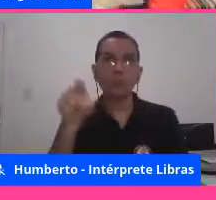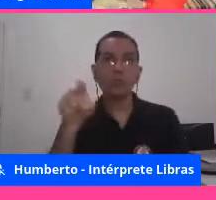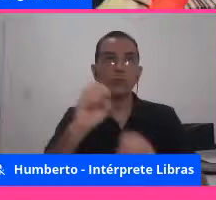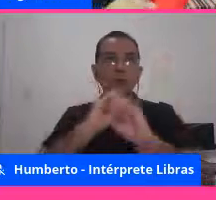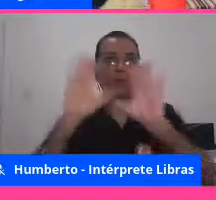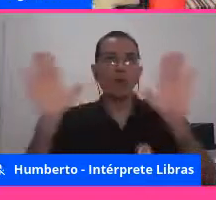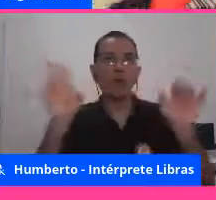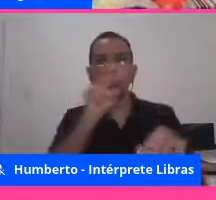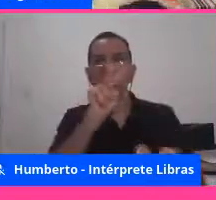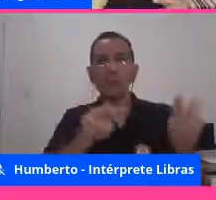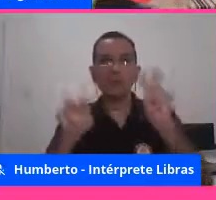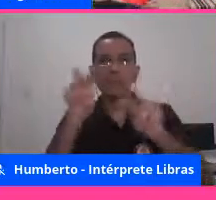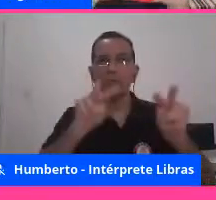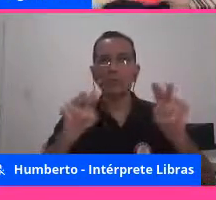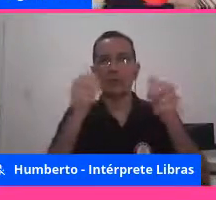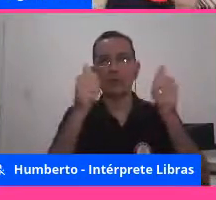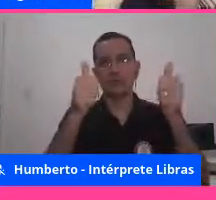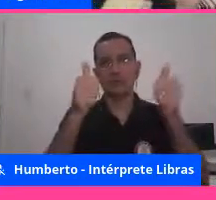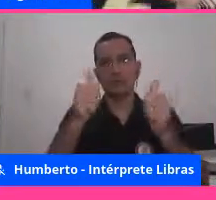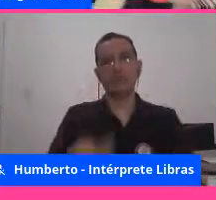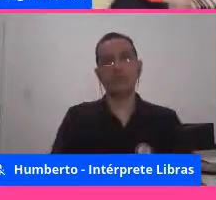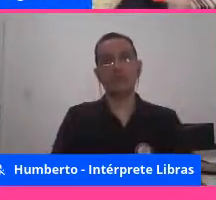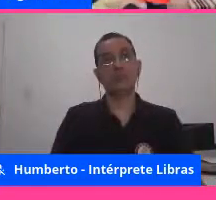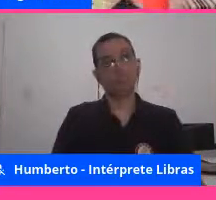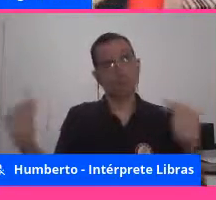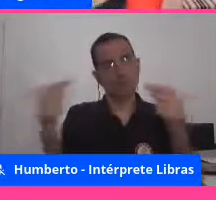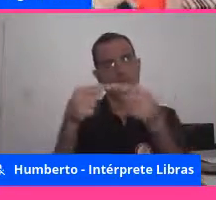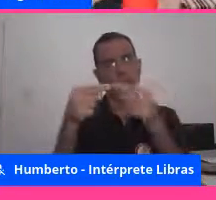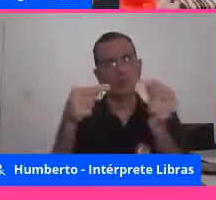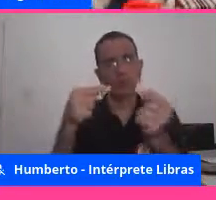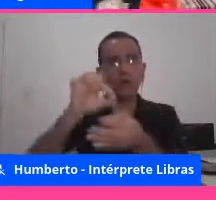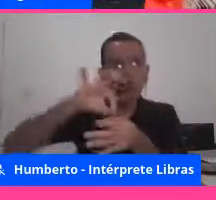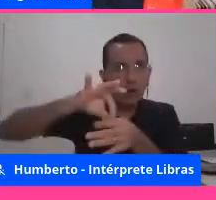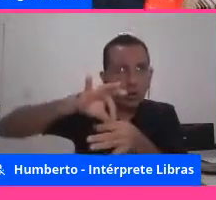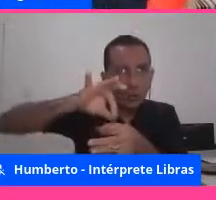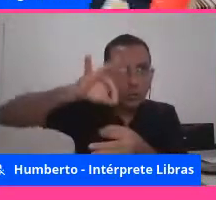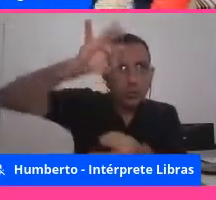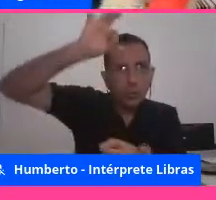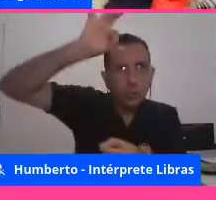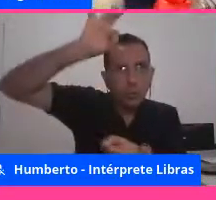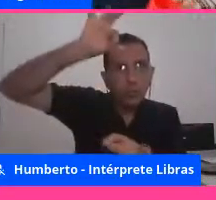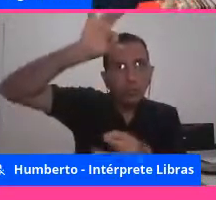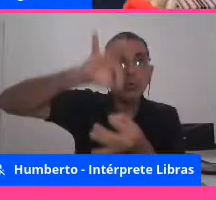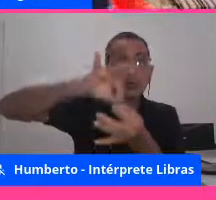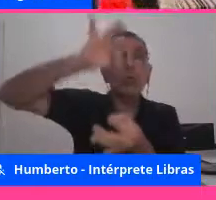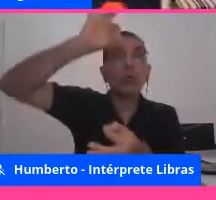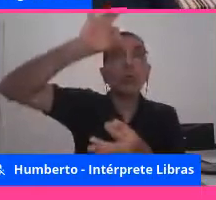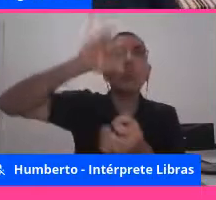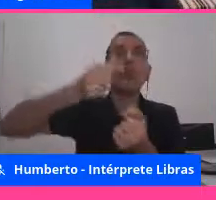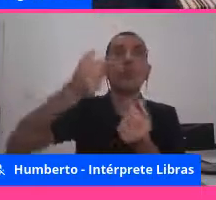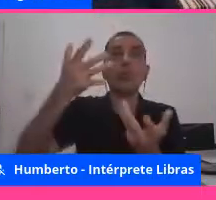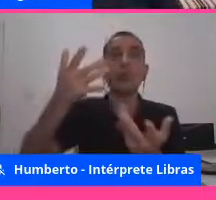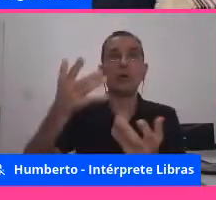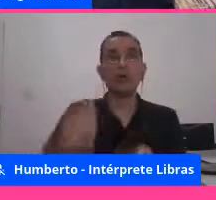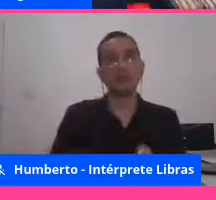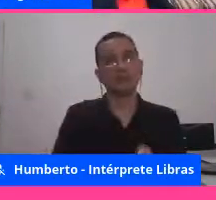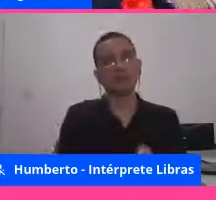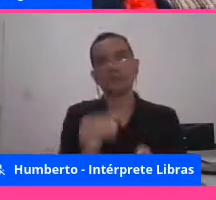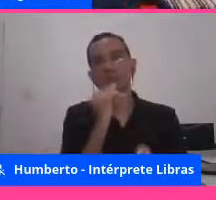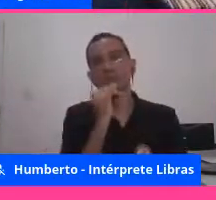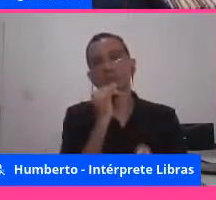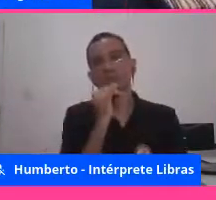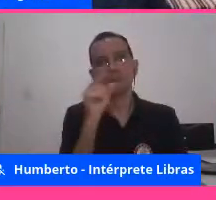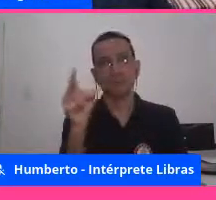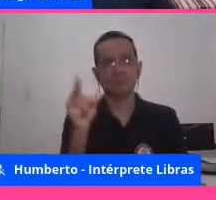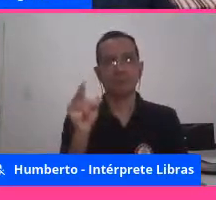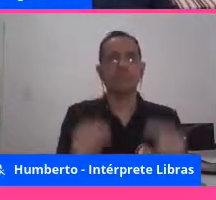ser essa extrusão, vai ser justamente a altura dessa peça, né? Justamente a altura dessa peça, que nesse caso do exemplo é